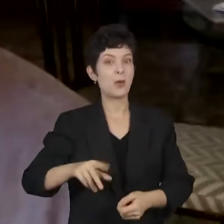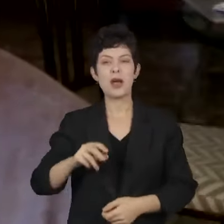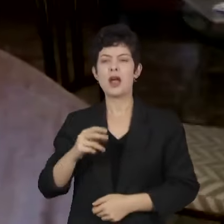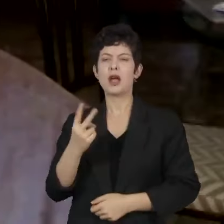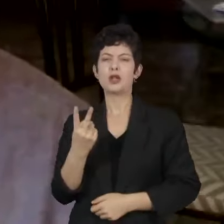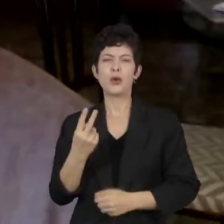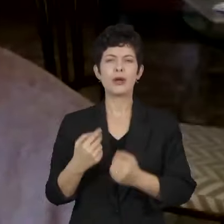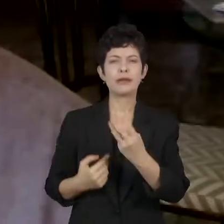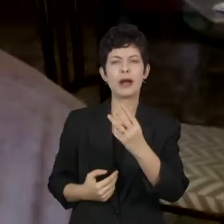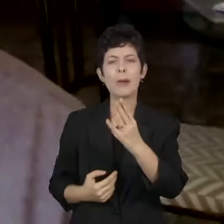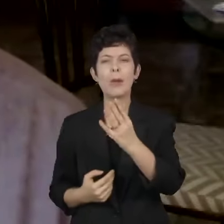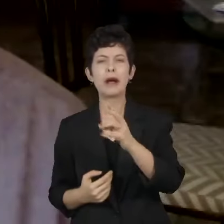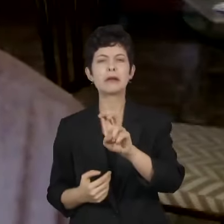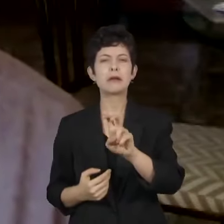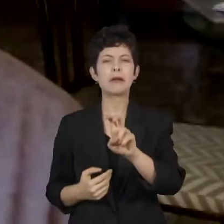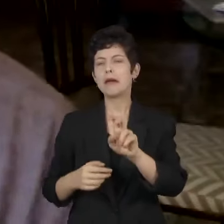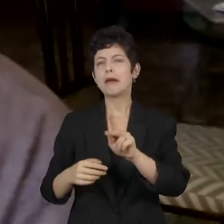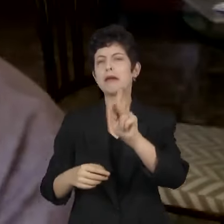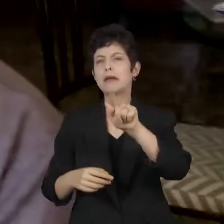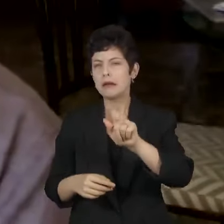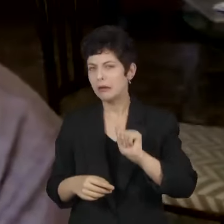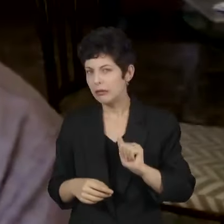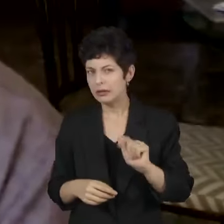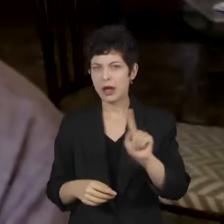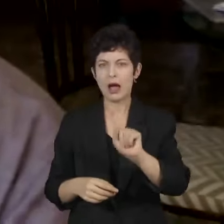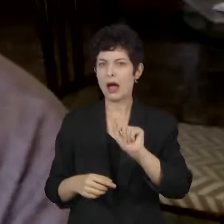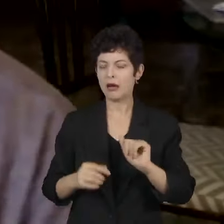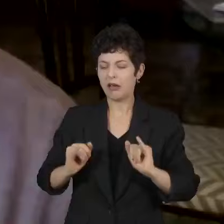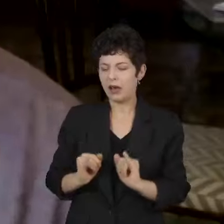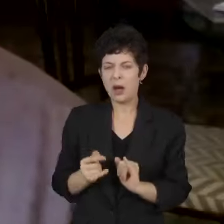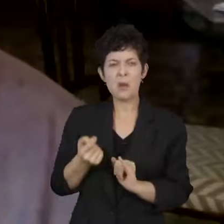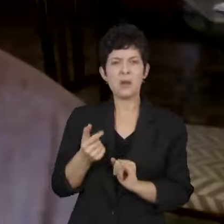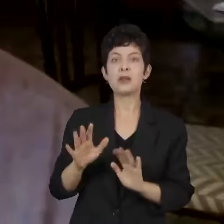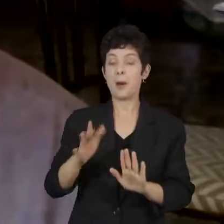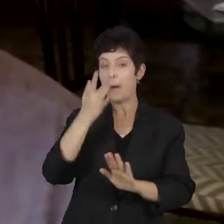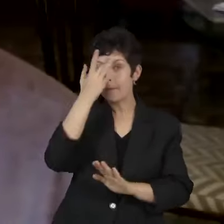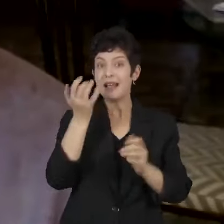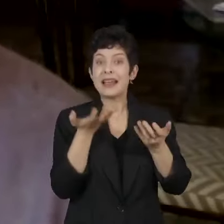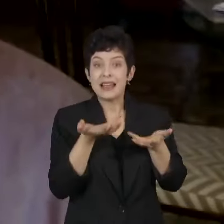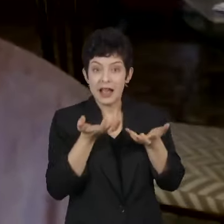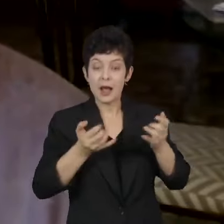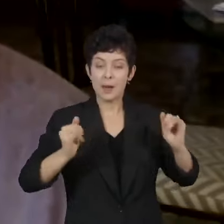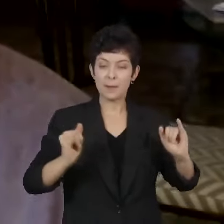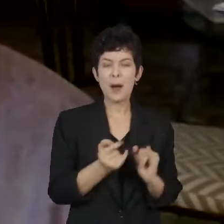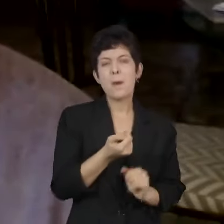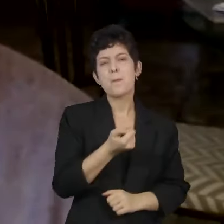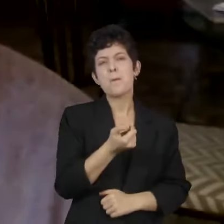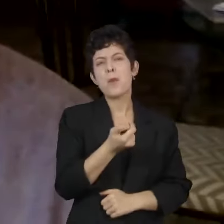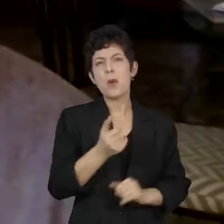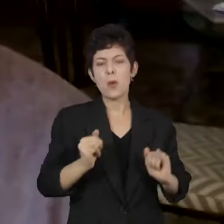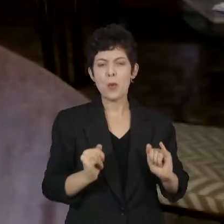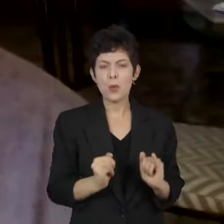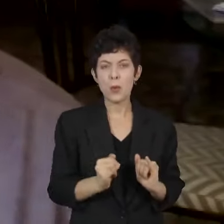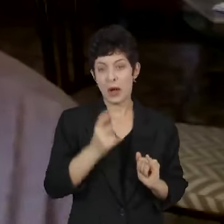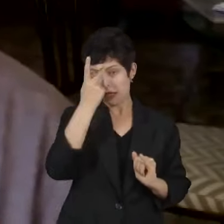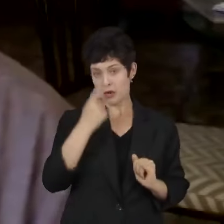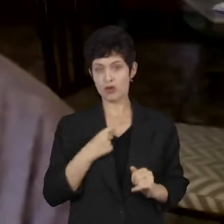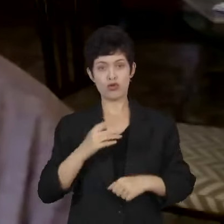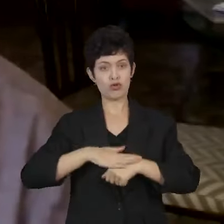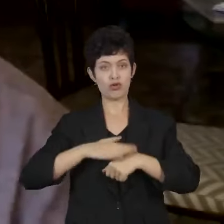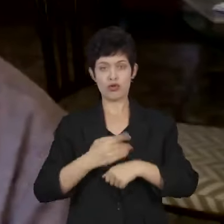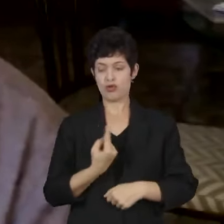4 quilos. Então, a pessoa que quer perder poucos quilos e compra por conta própria,